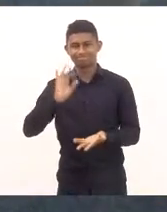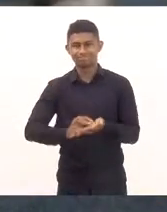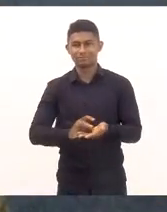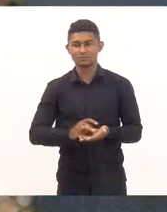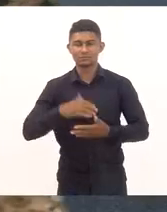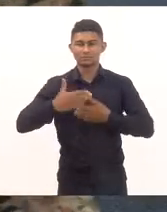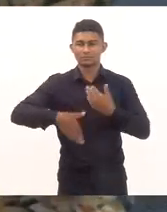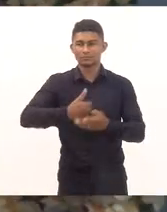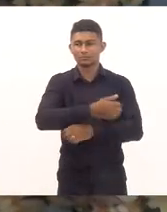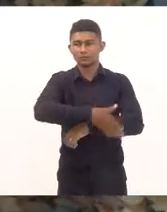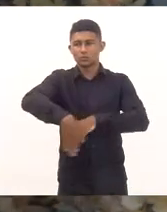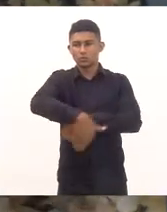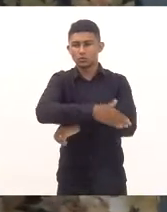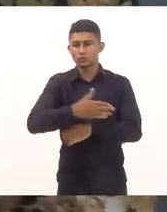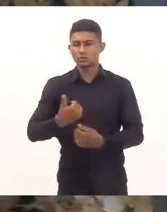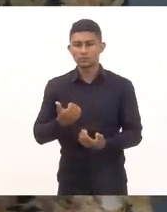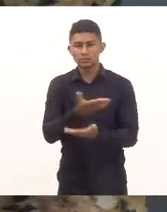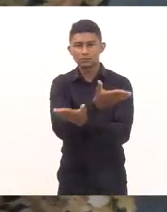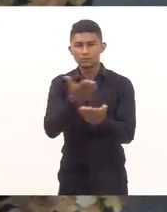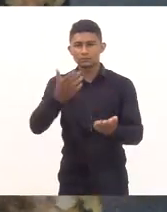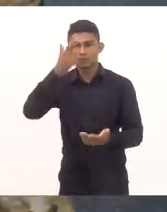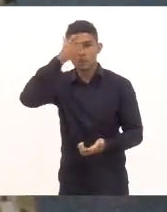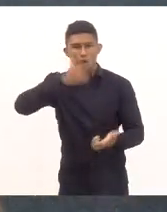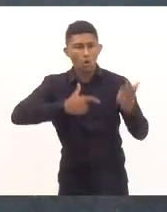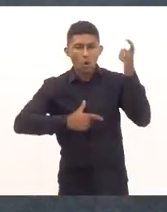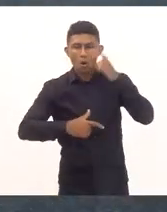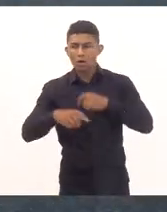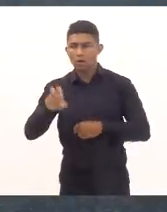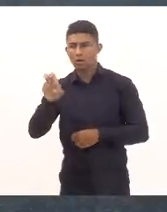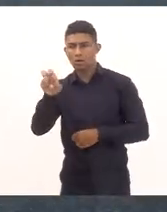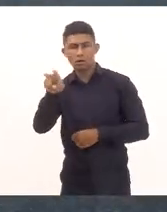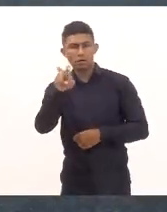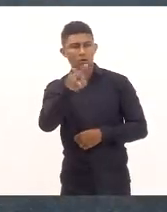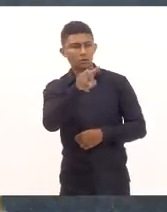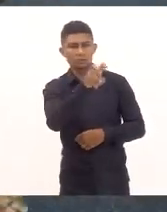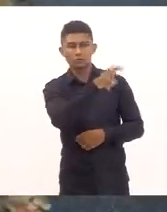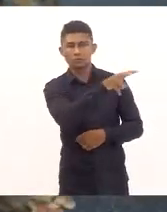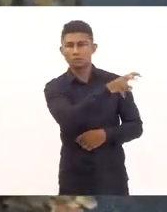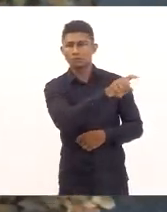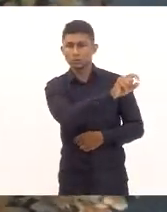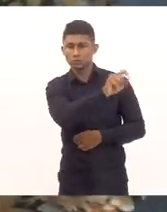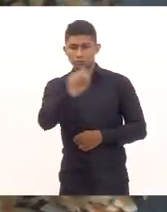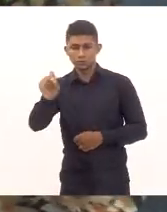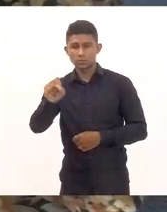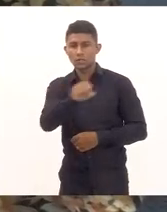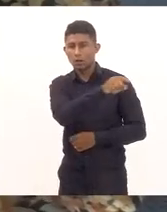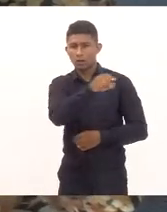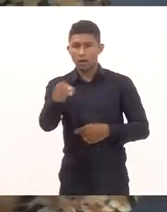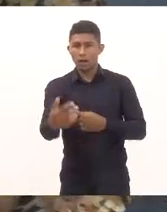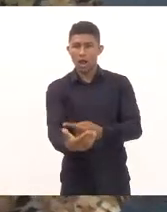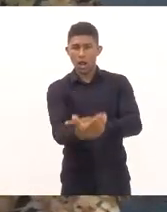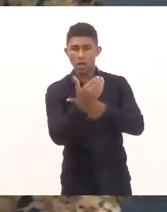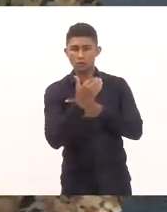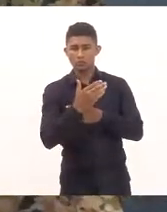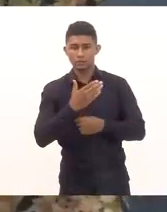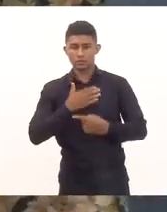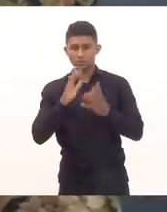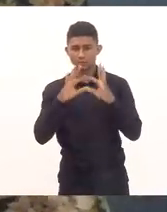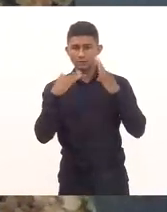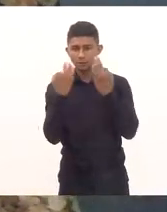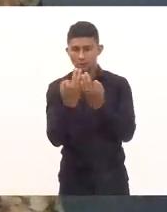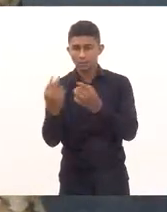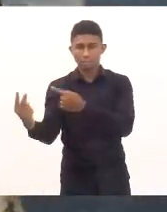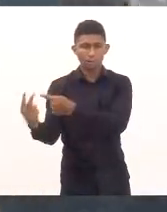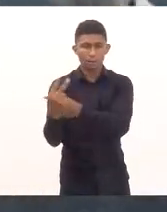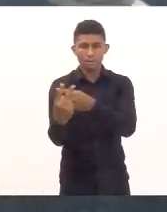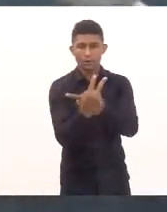nas ruas e olhar no rosto de cada um de vocês que defendem a mim, que defendem a minha família,